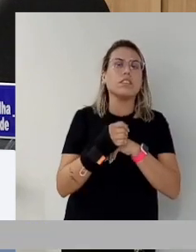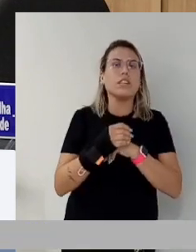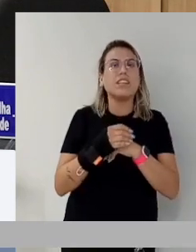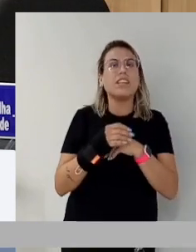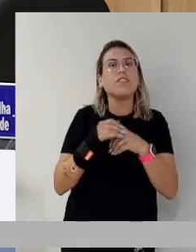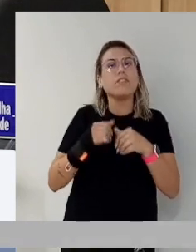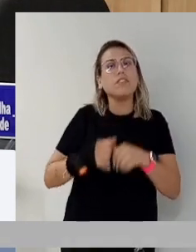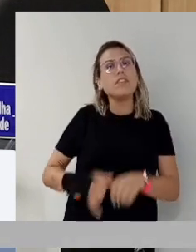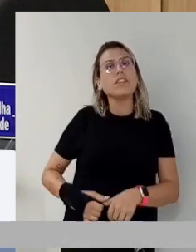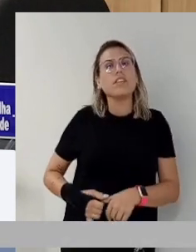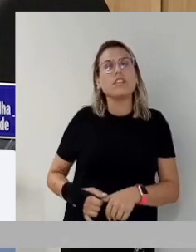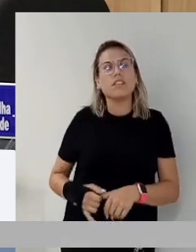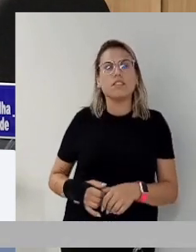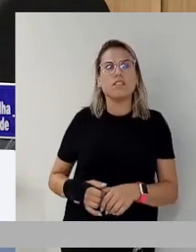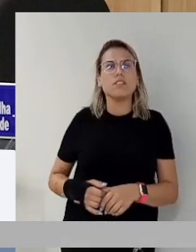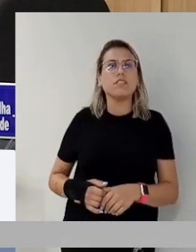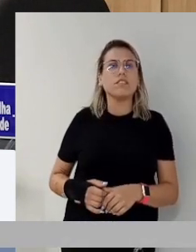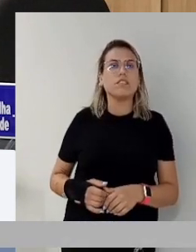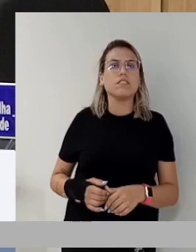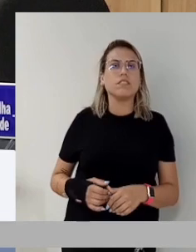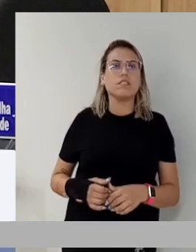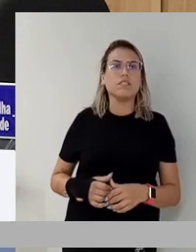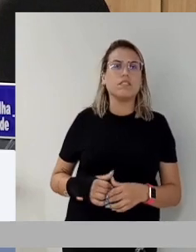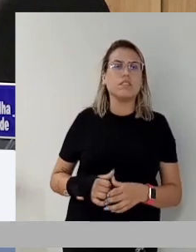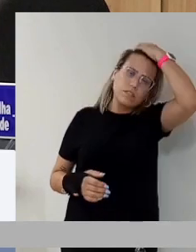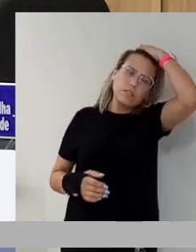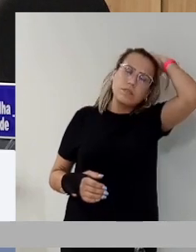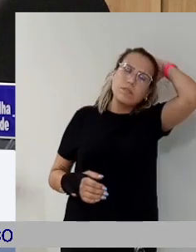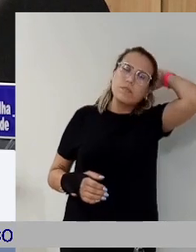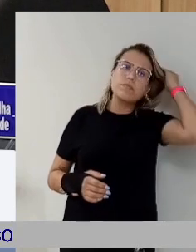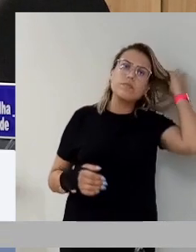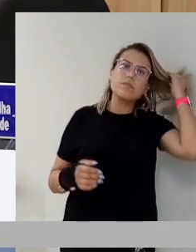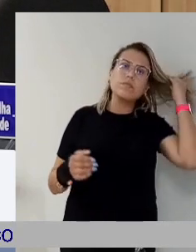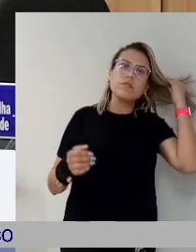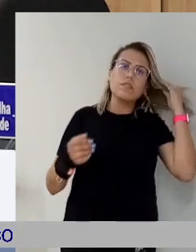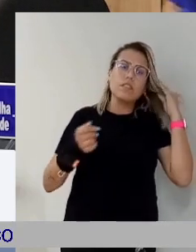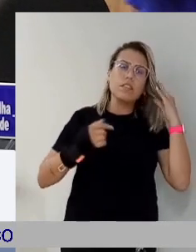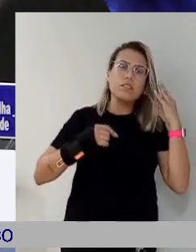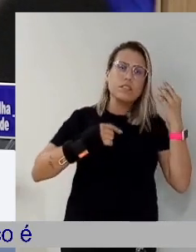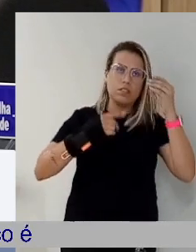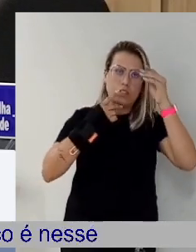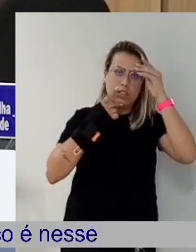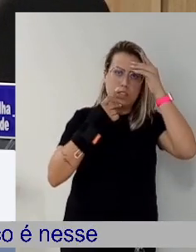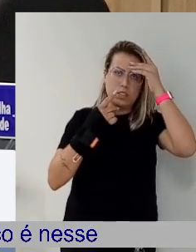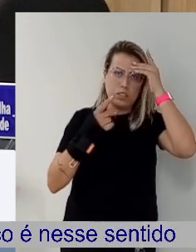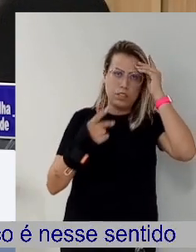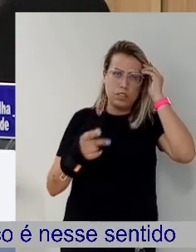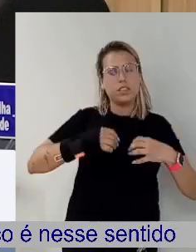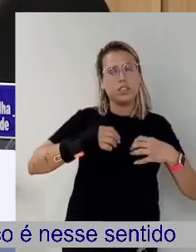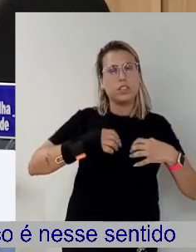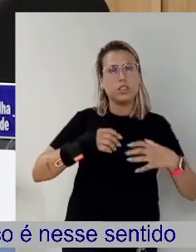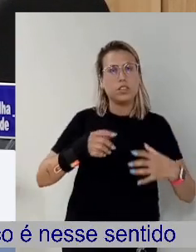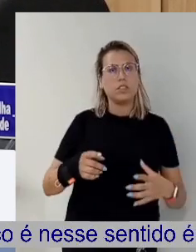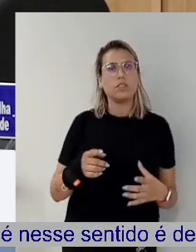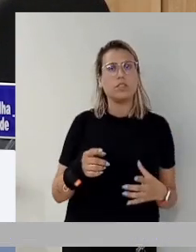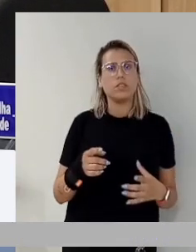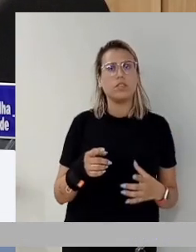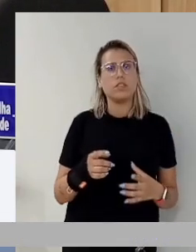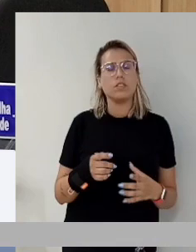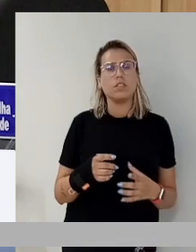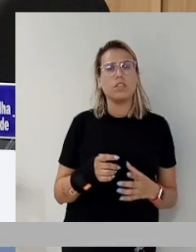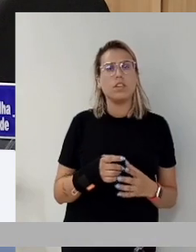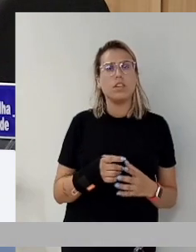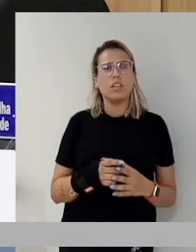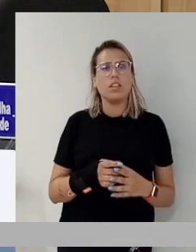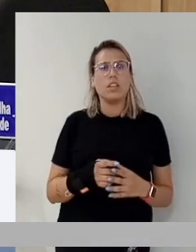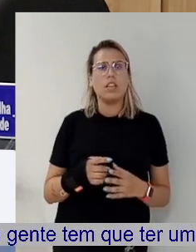ficam então a ressalva que eu faço é nesse sentido é de que a gente